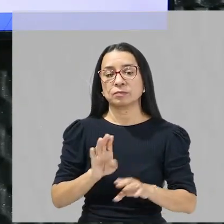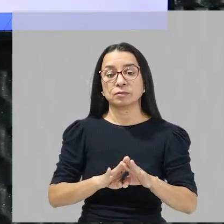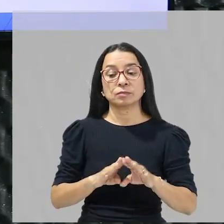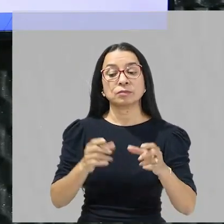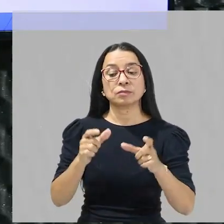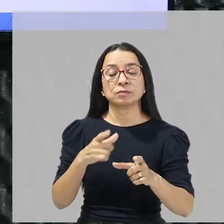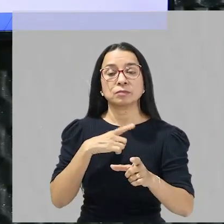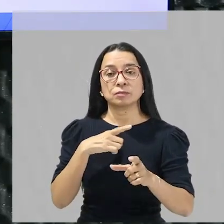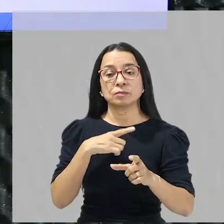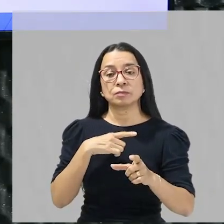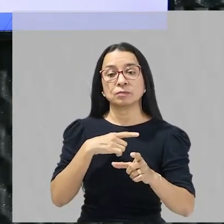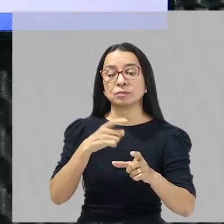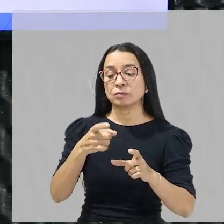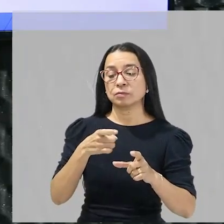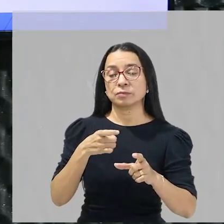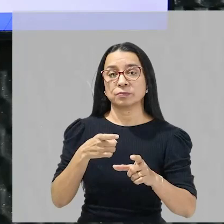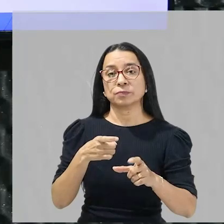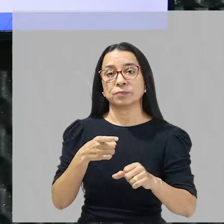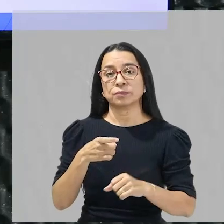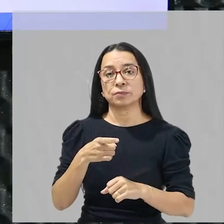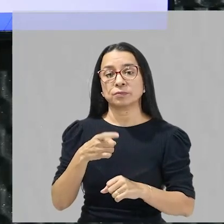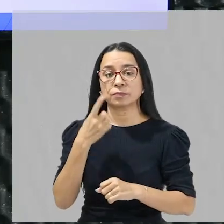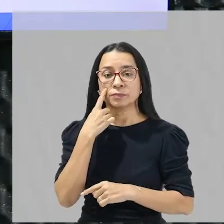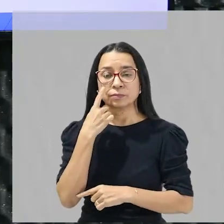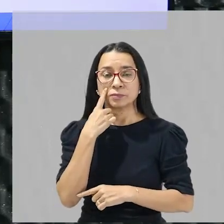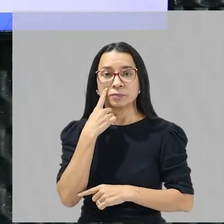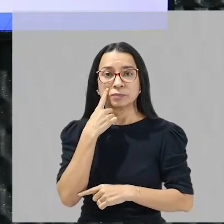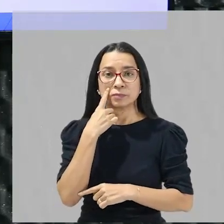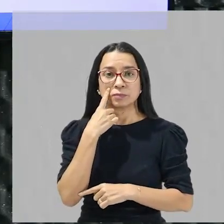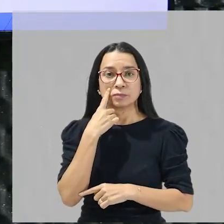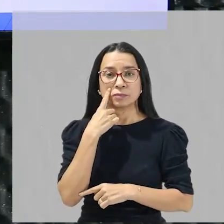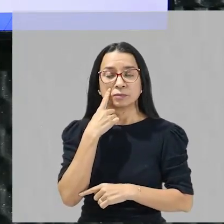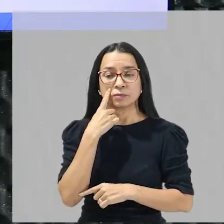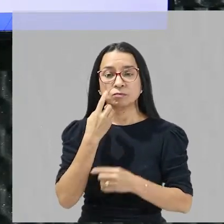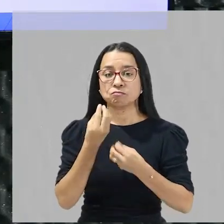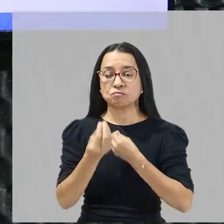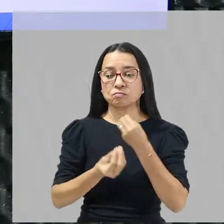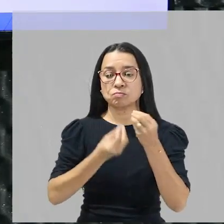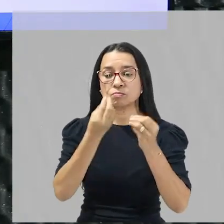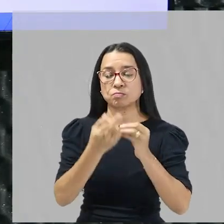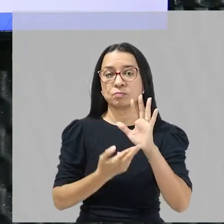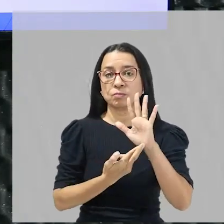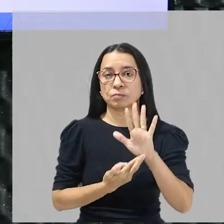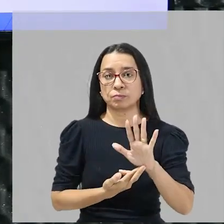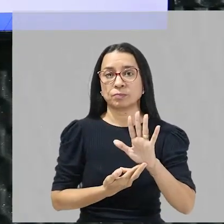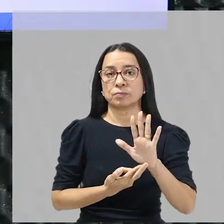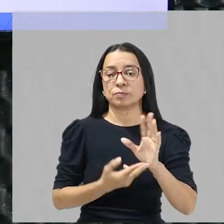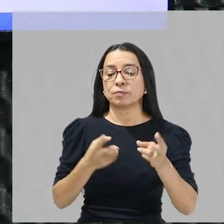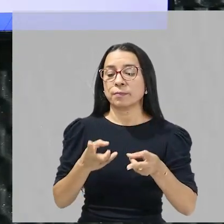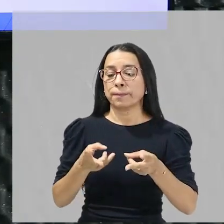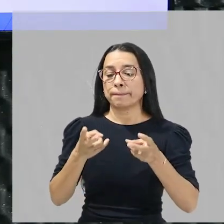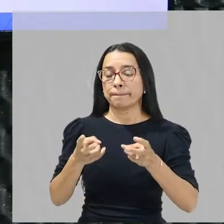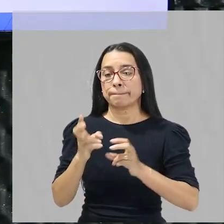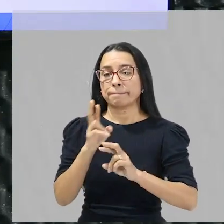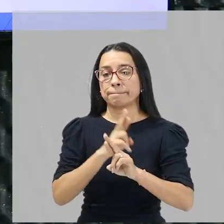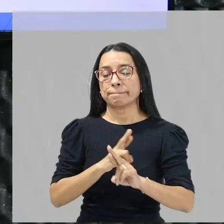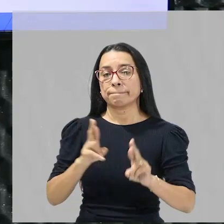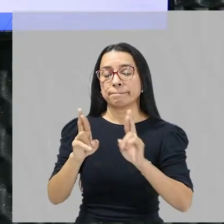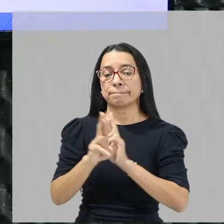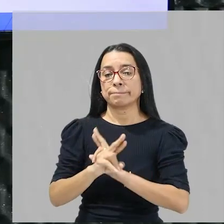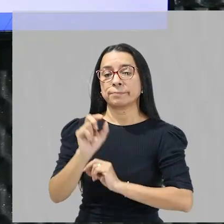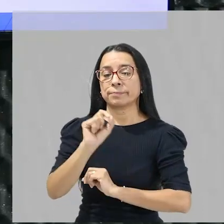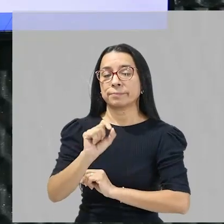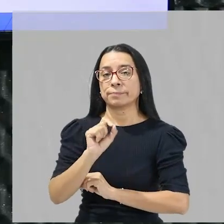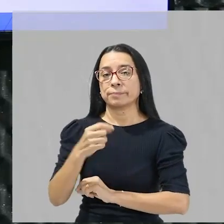está localizado esse x, tá? Olha aqui para nós, aqui, como é a representação, para você perceber em relação a quem